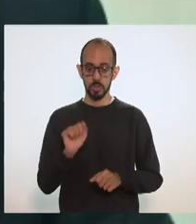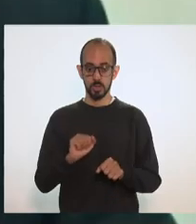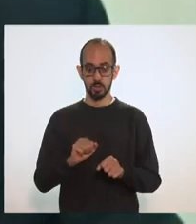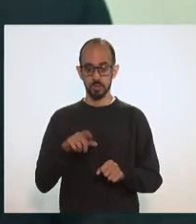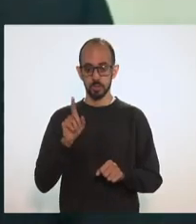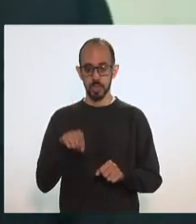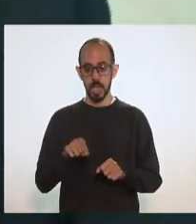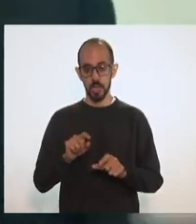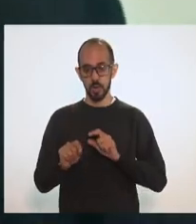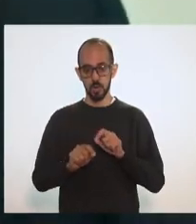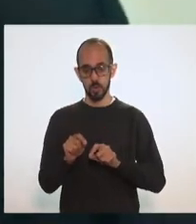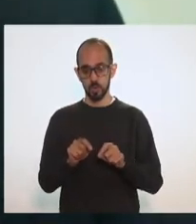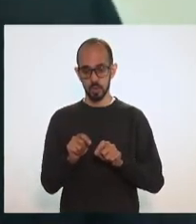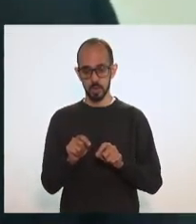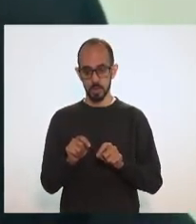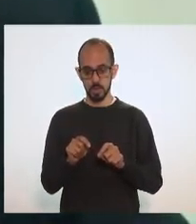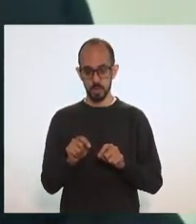hospitais,